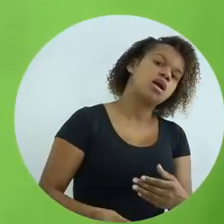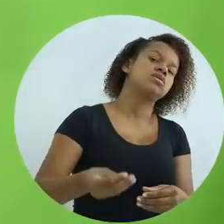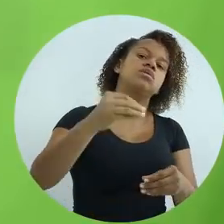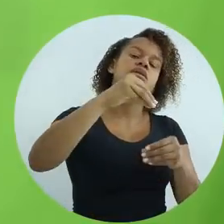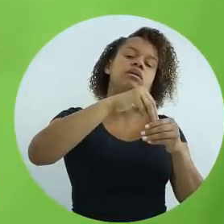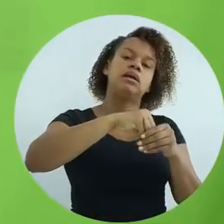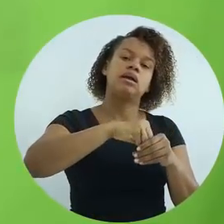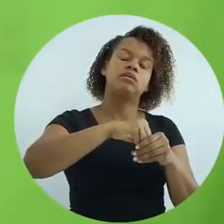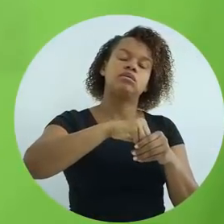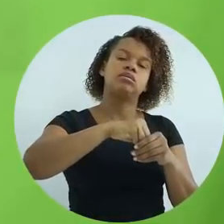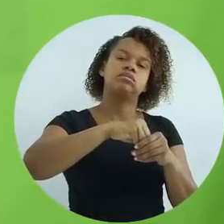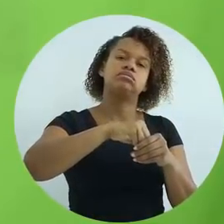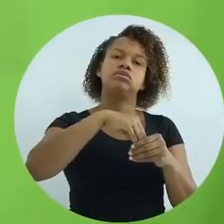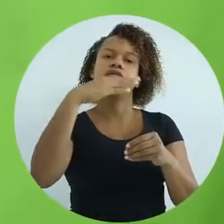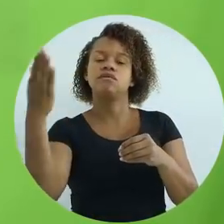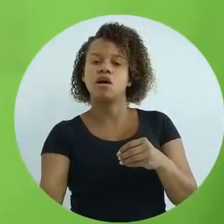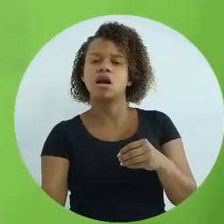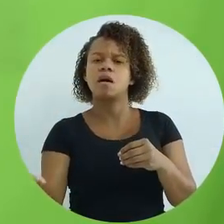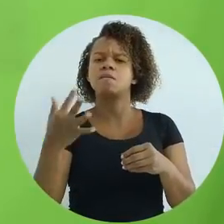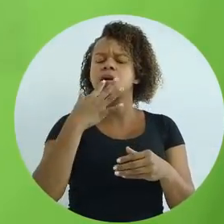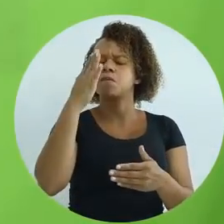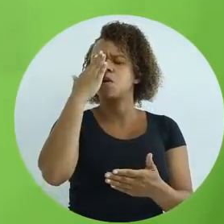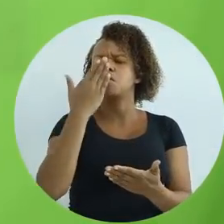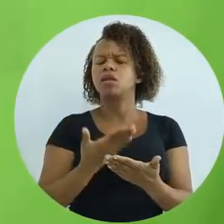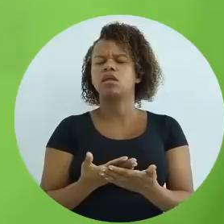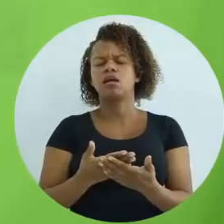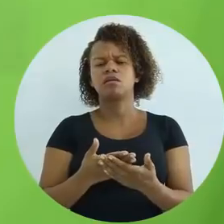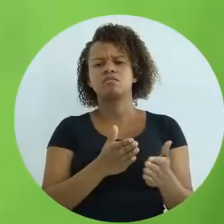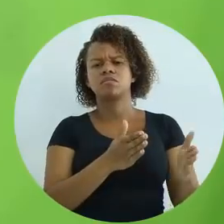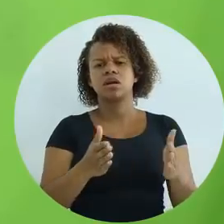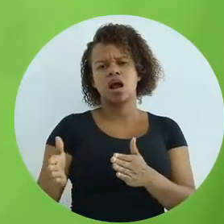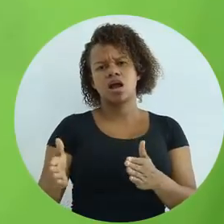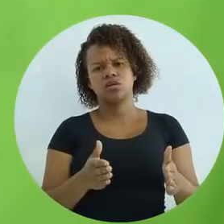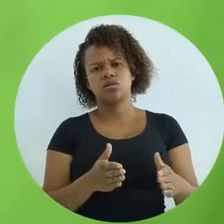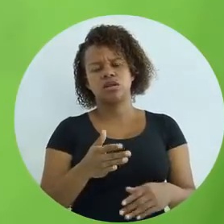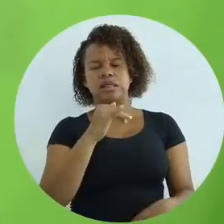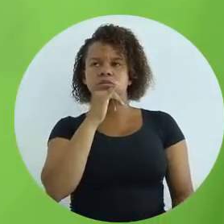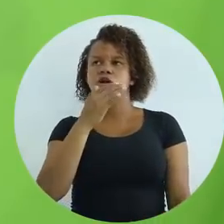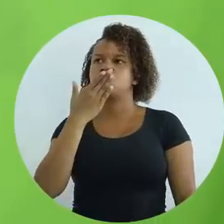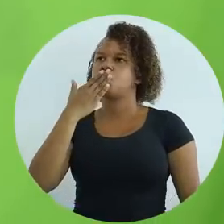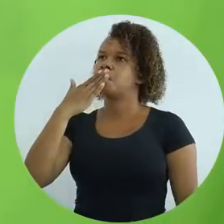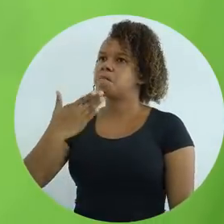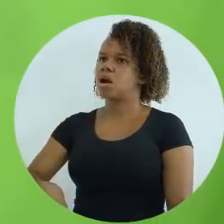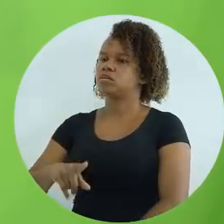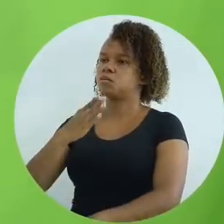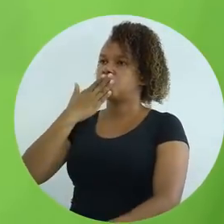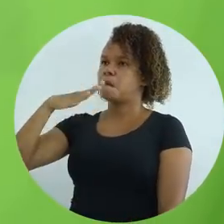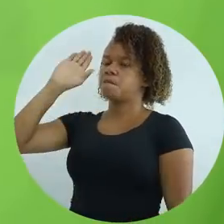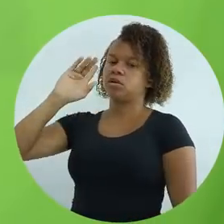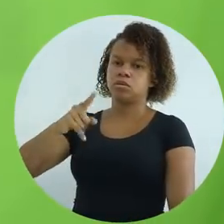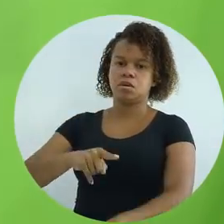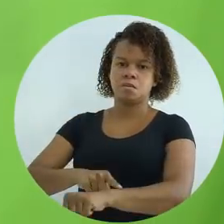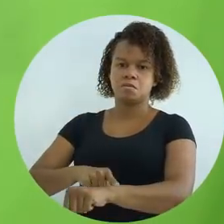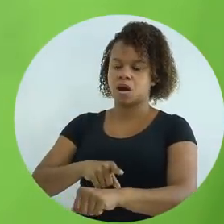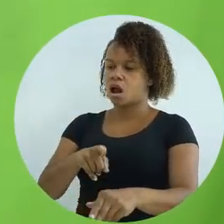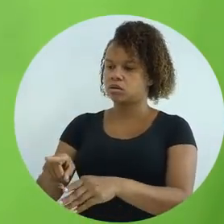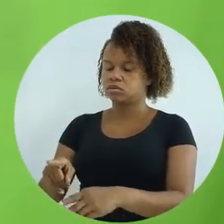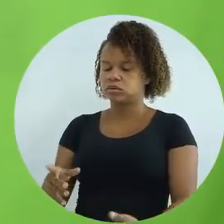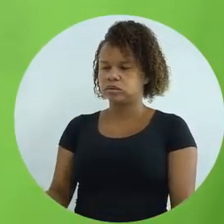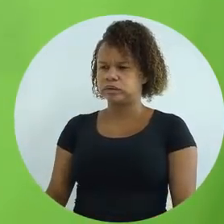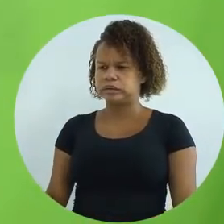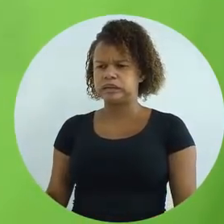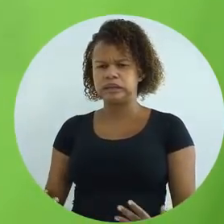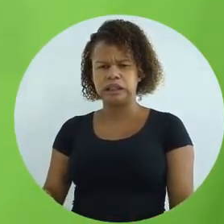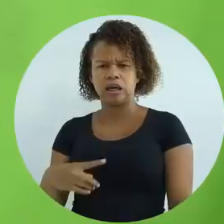da empresa para poder prometer prazos. Não se pode prometer um prazo de entrega que não seja viável de